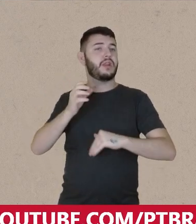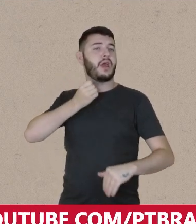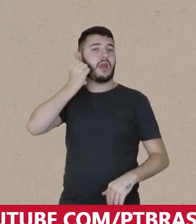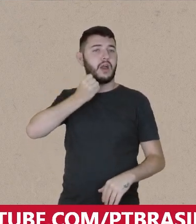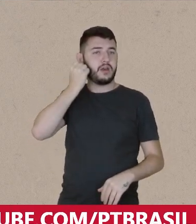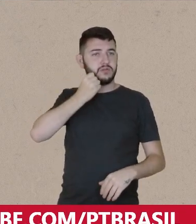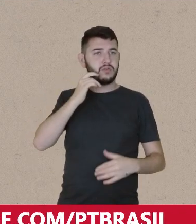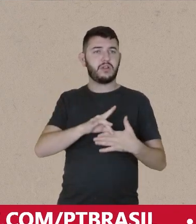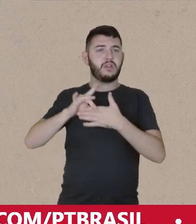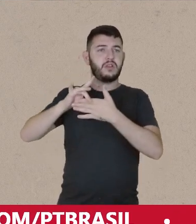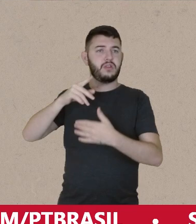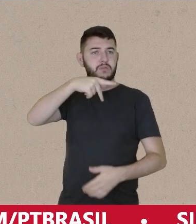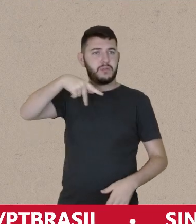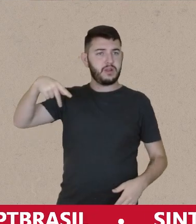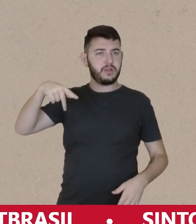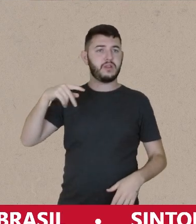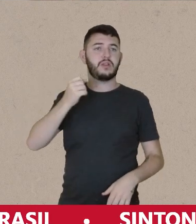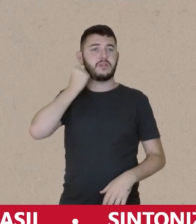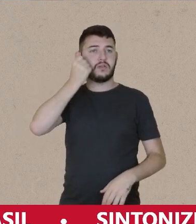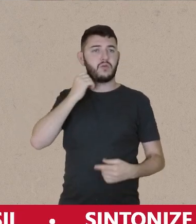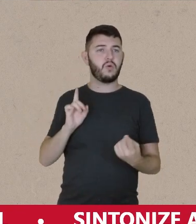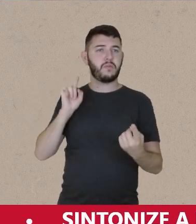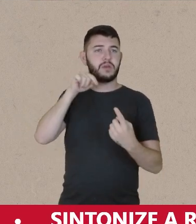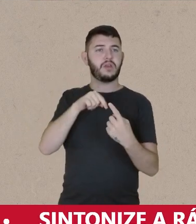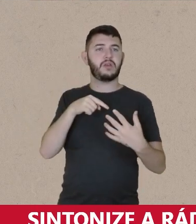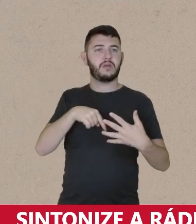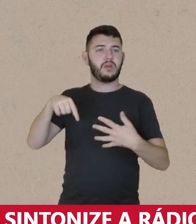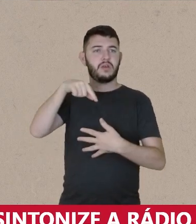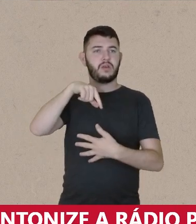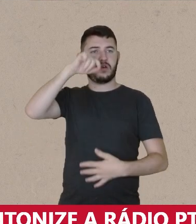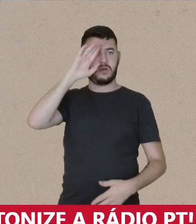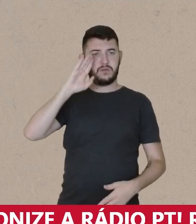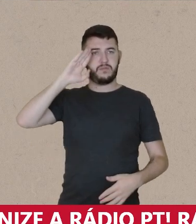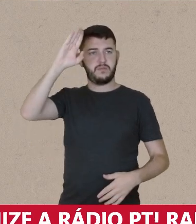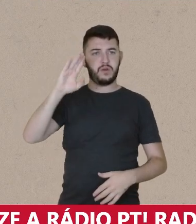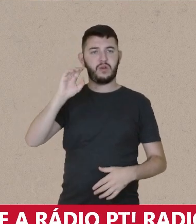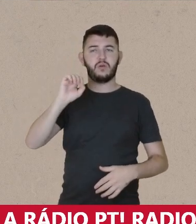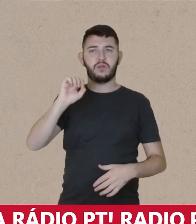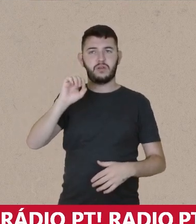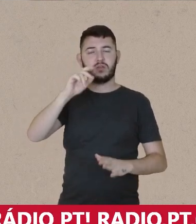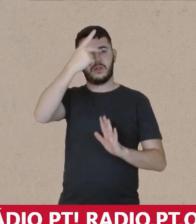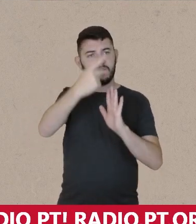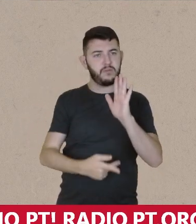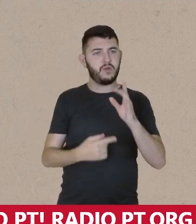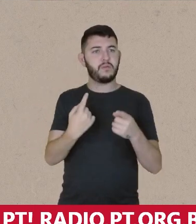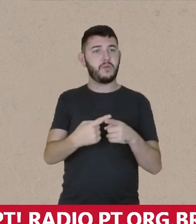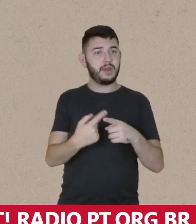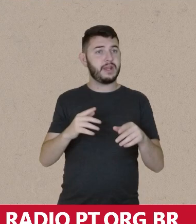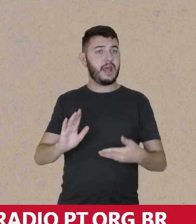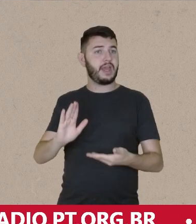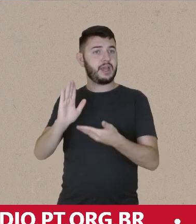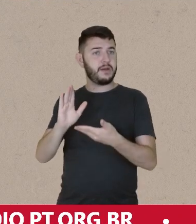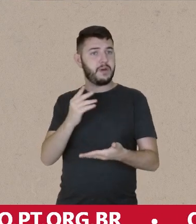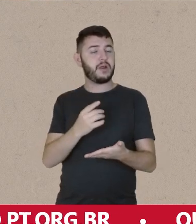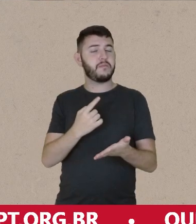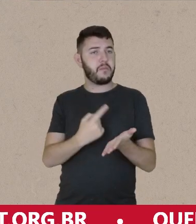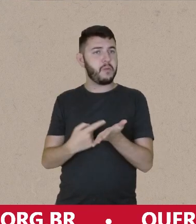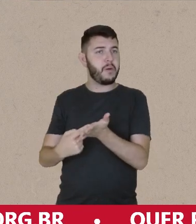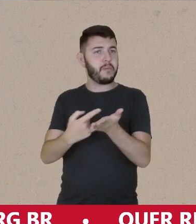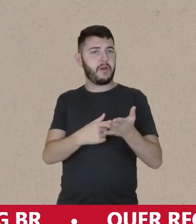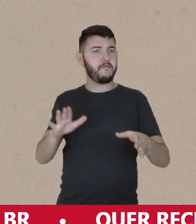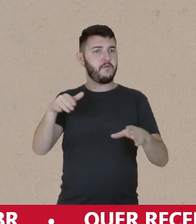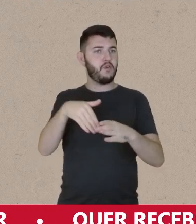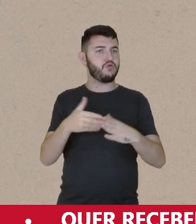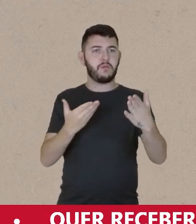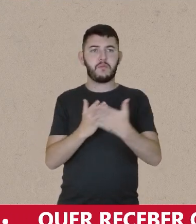próprio presidente do Senado, para que priorize esse projeto, até porque na Câmara foi um consenso, foi a votação por unanimidade, e a